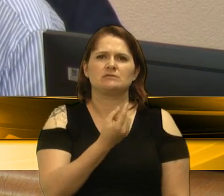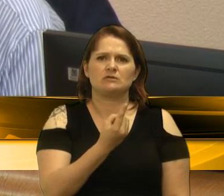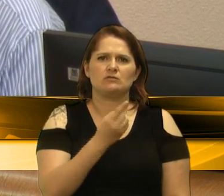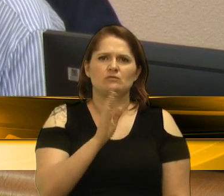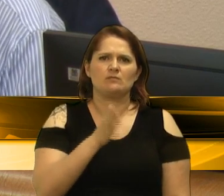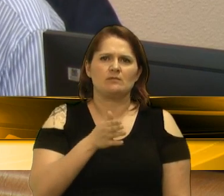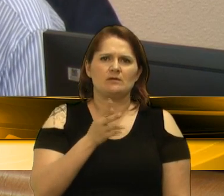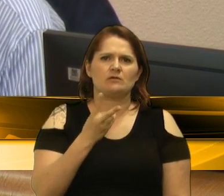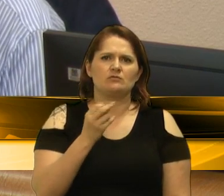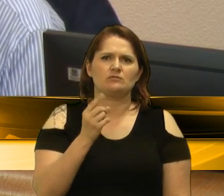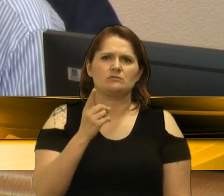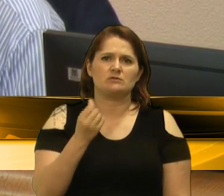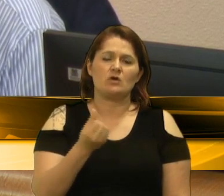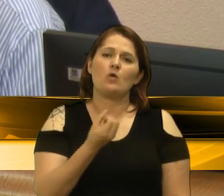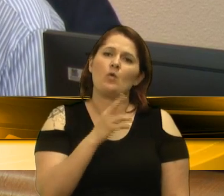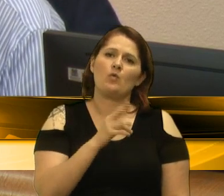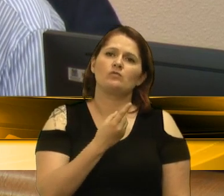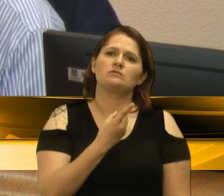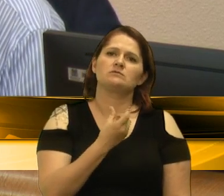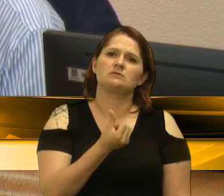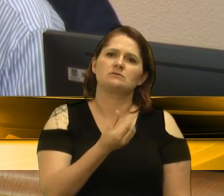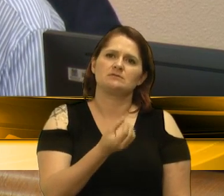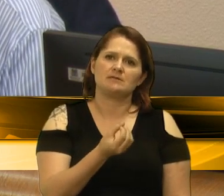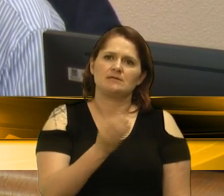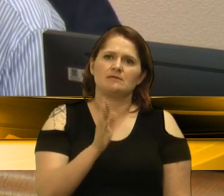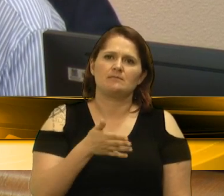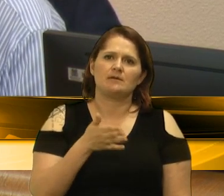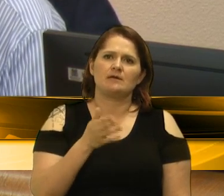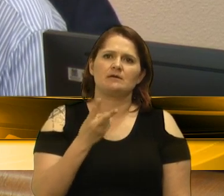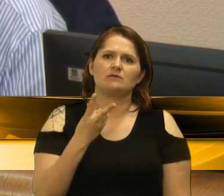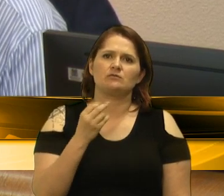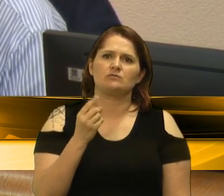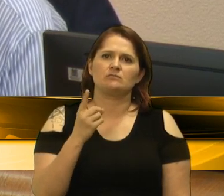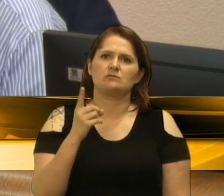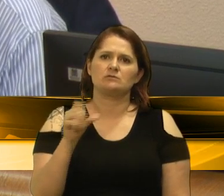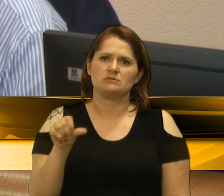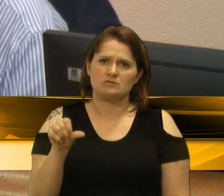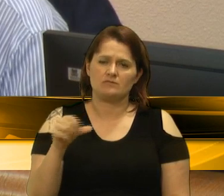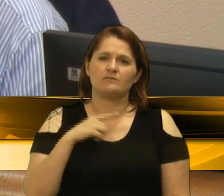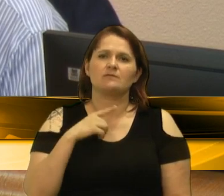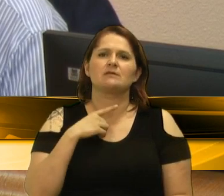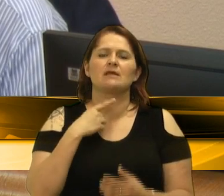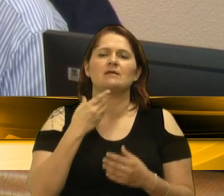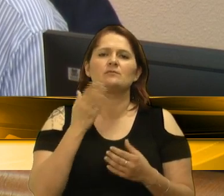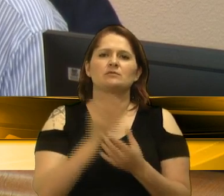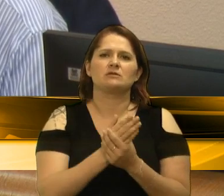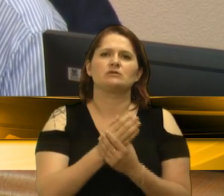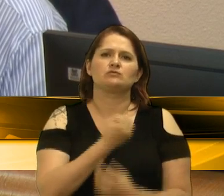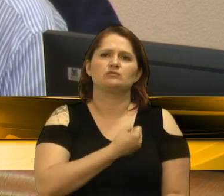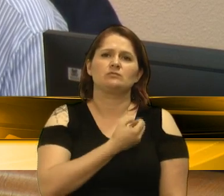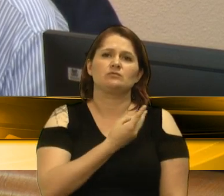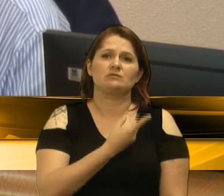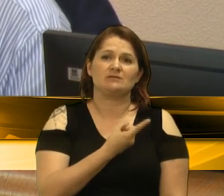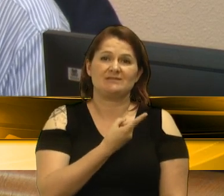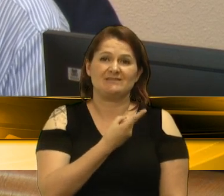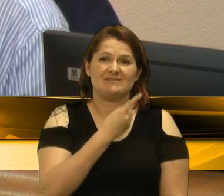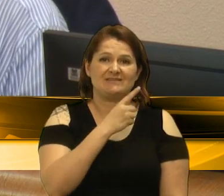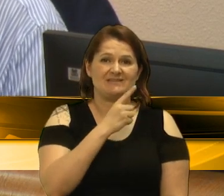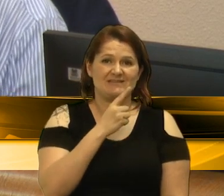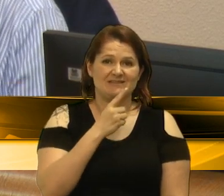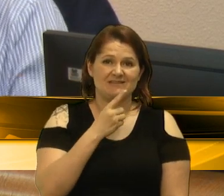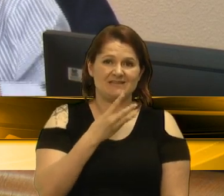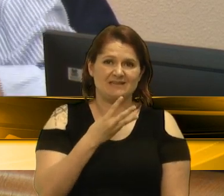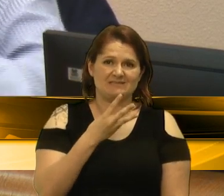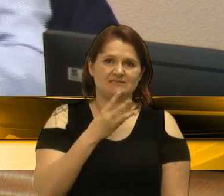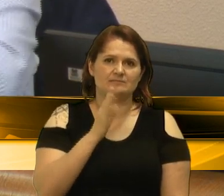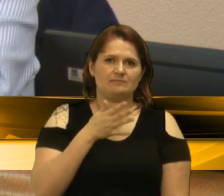161/2019, ao processo 160/2019, que contém o projeto de decreto legislativo número 13/2019. Senhor presidente, senhoras